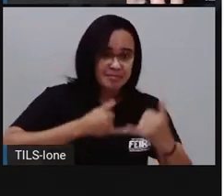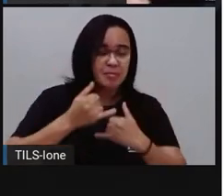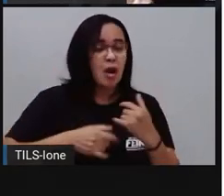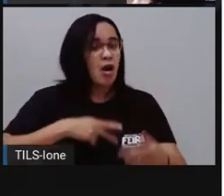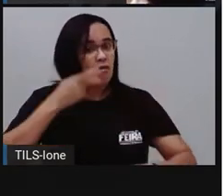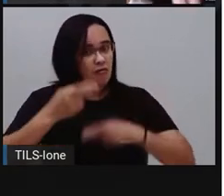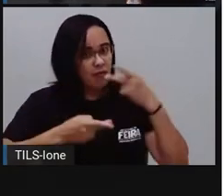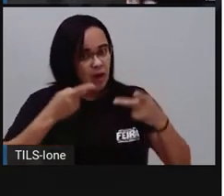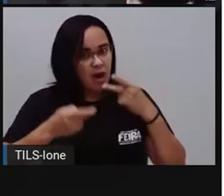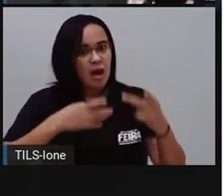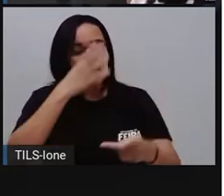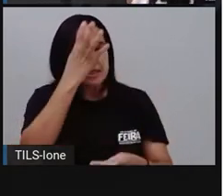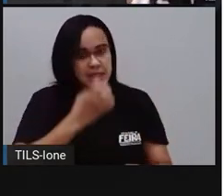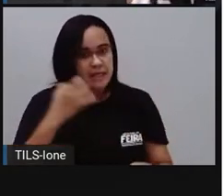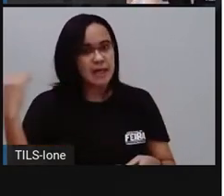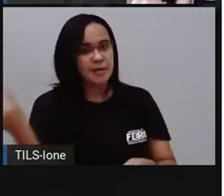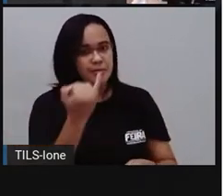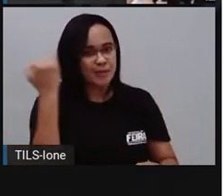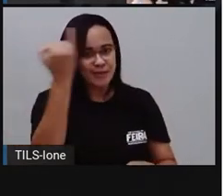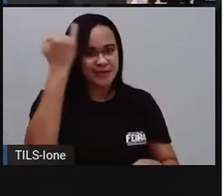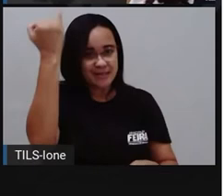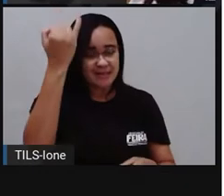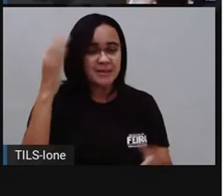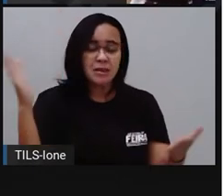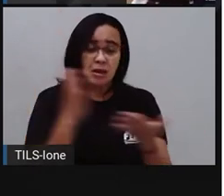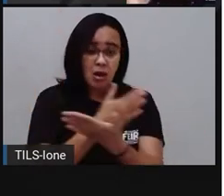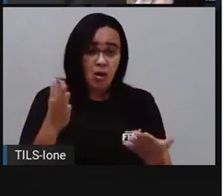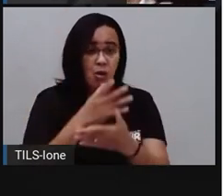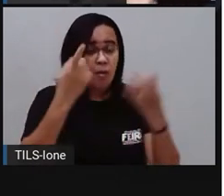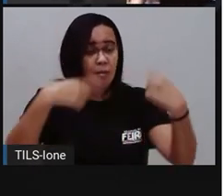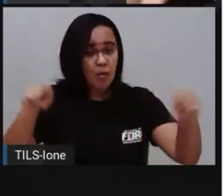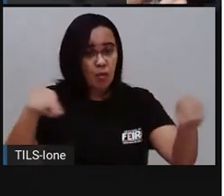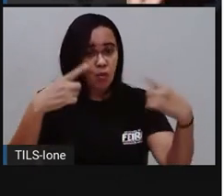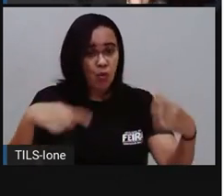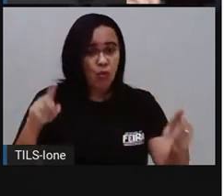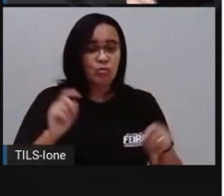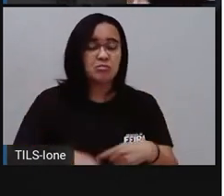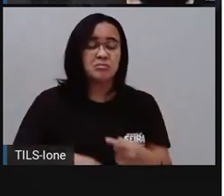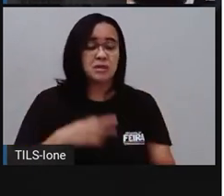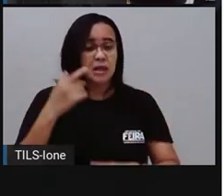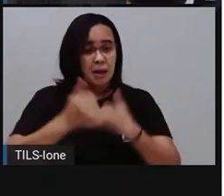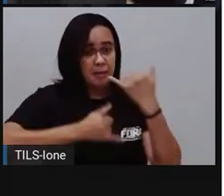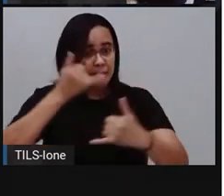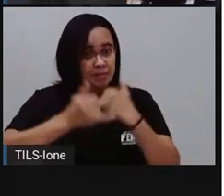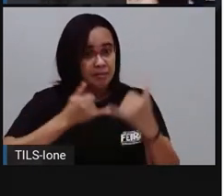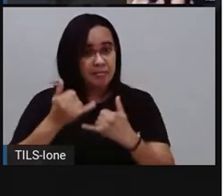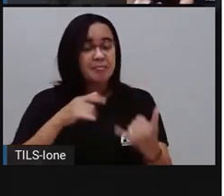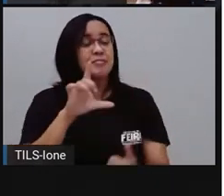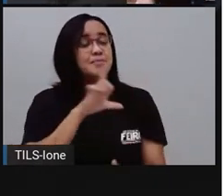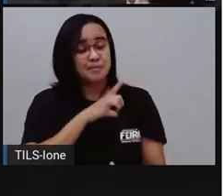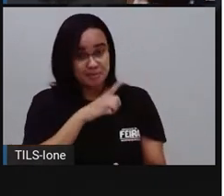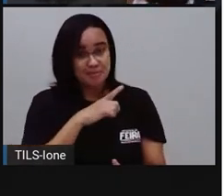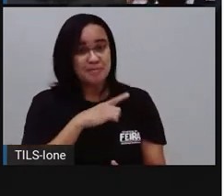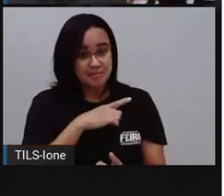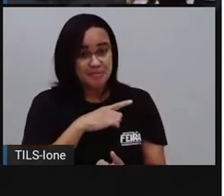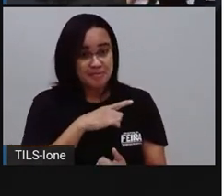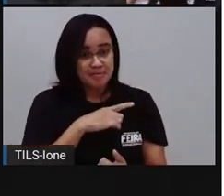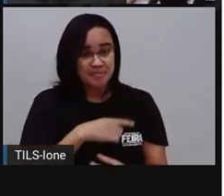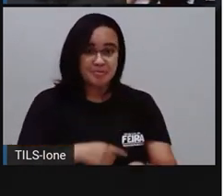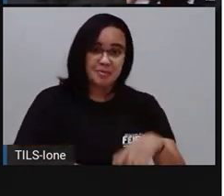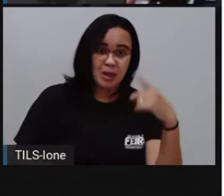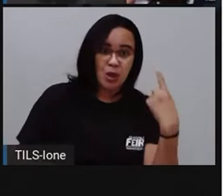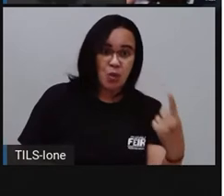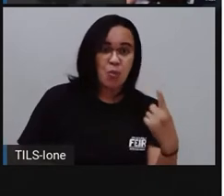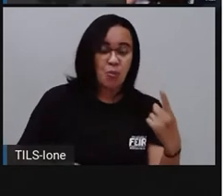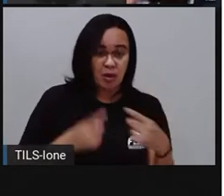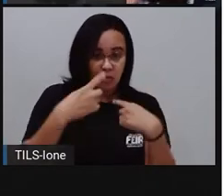denúncias sérias, importantes, né? Algumas músicas, ele faz algumas paródias, né, com algumas músicas. Teve uma paródia que ele